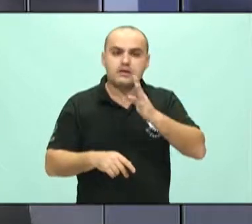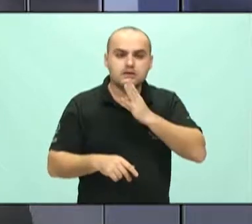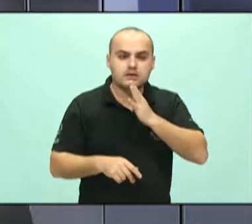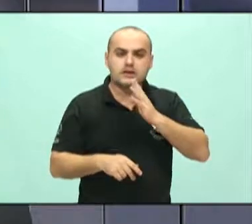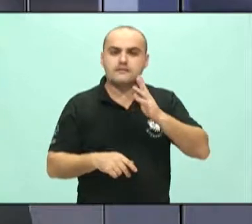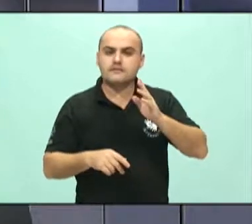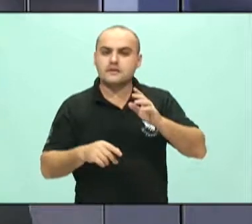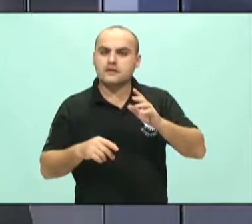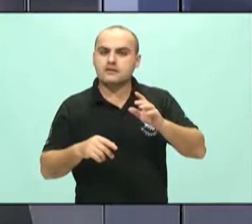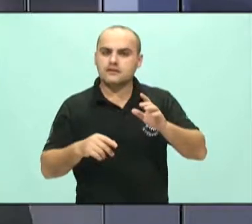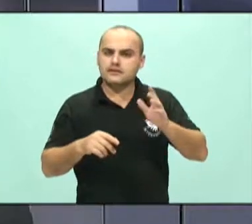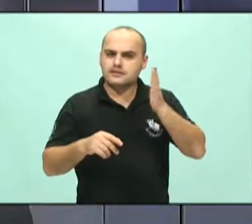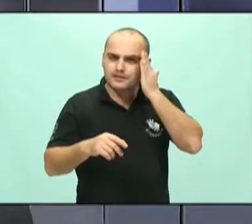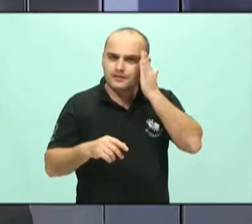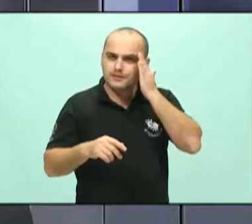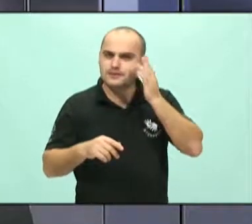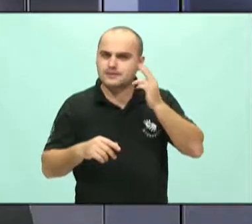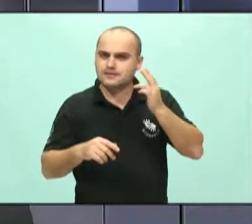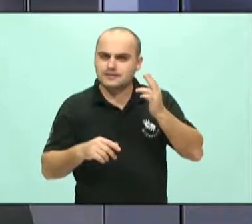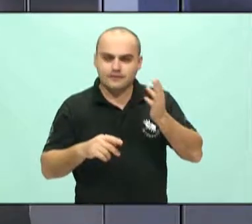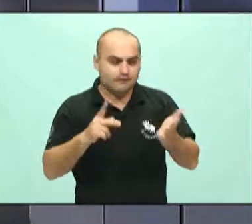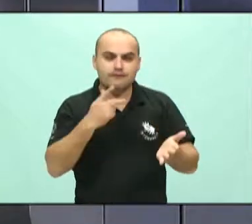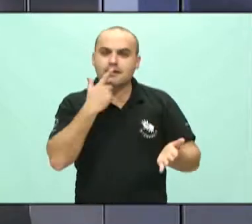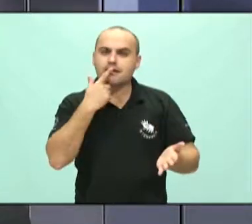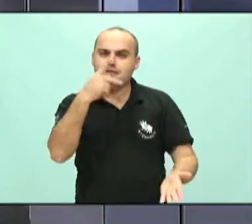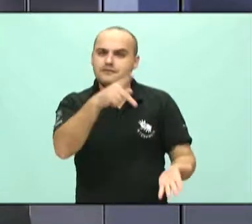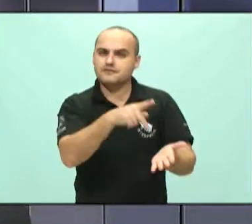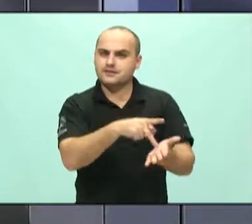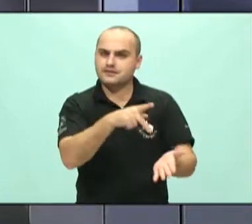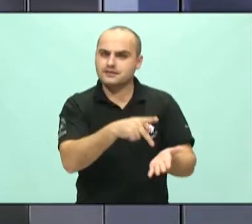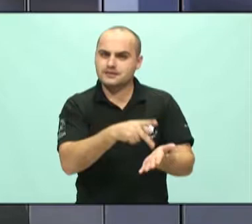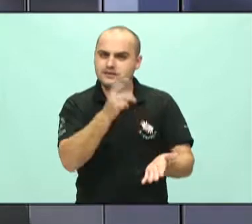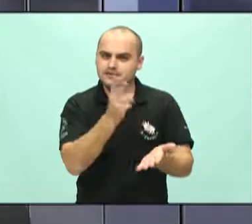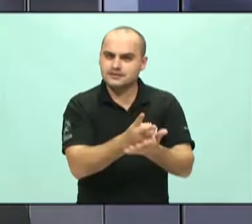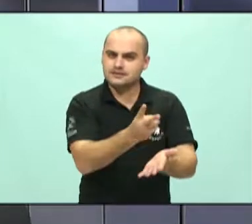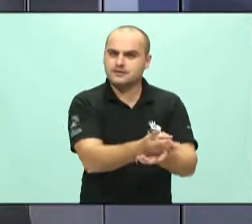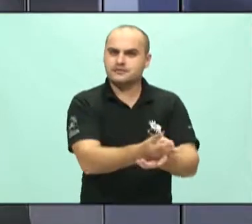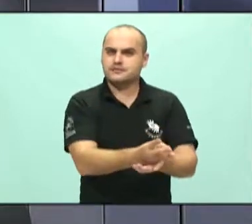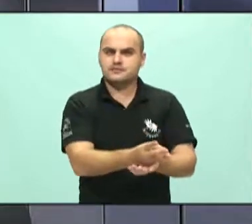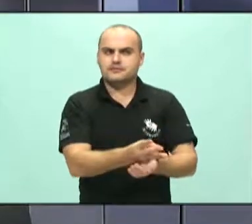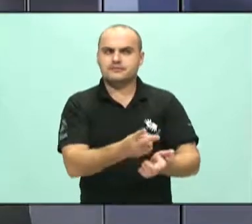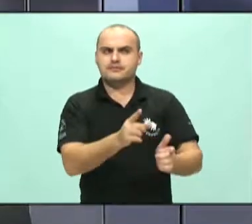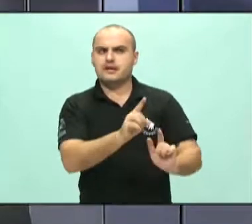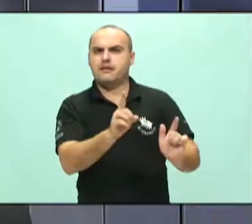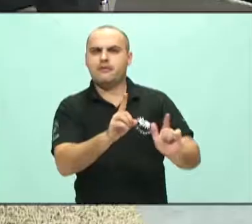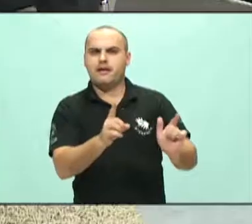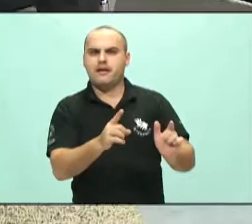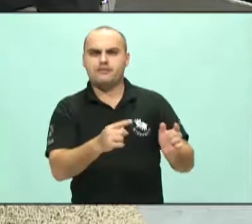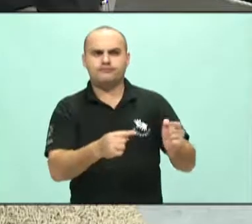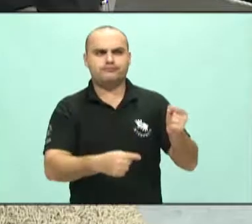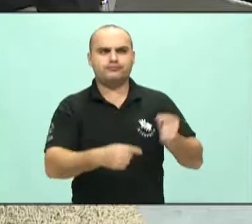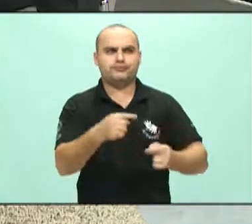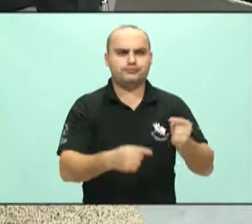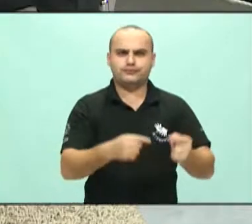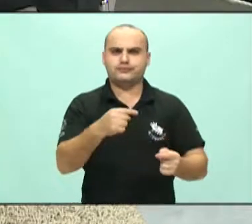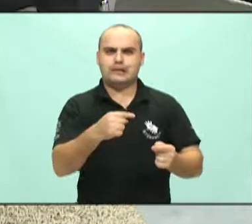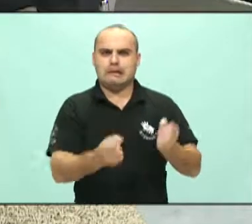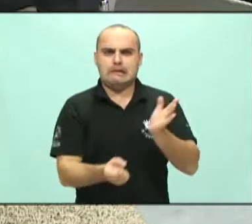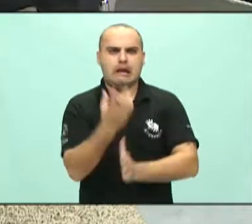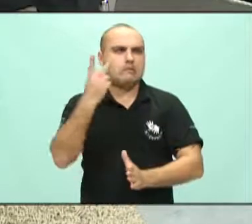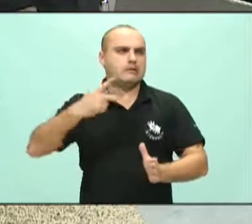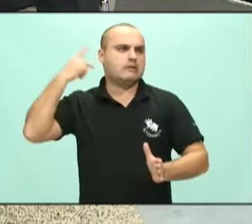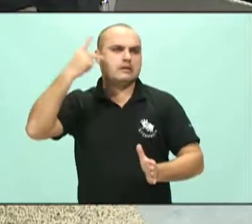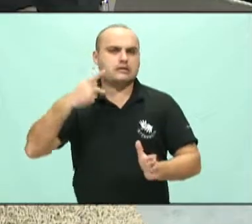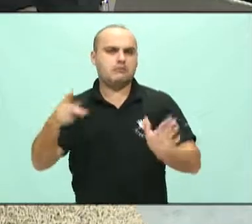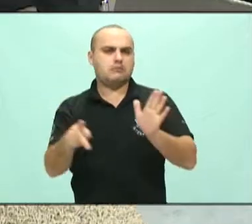verdade à nossa frente, sem fazer tumulto, sem fazer politicagem, eu diria,